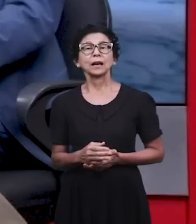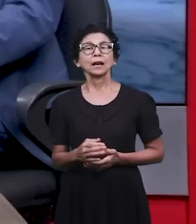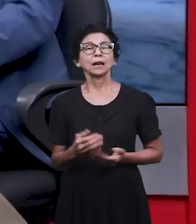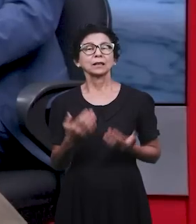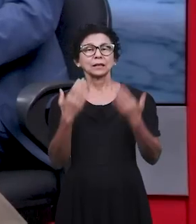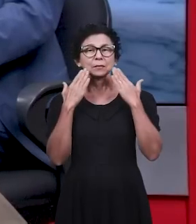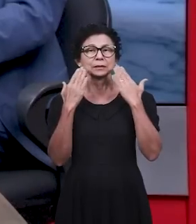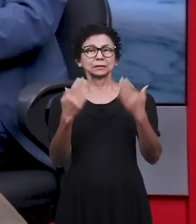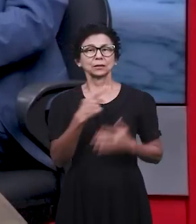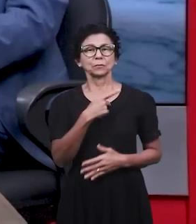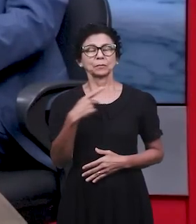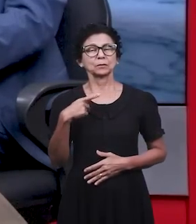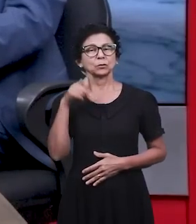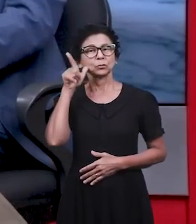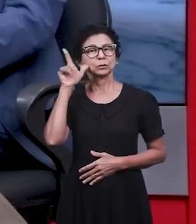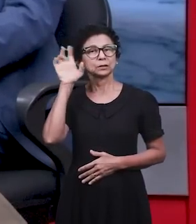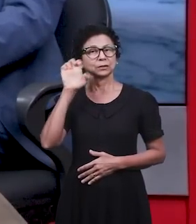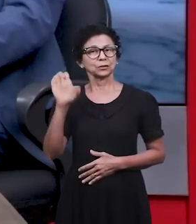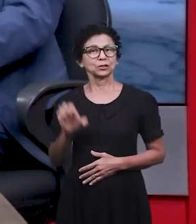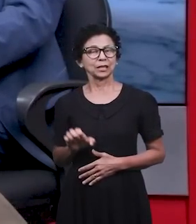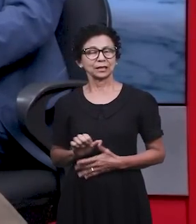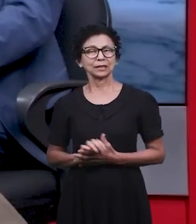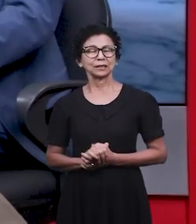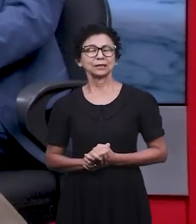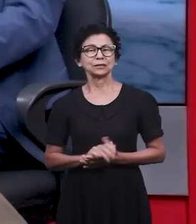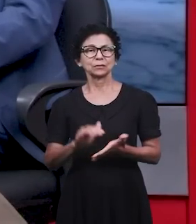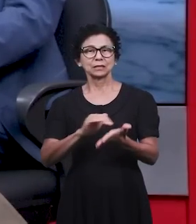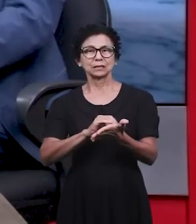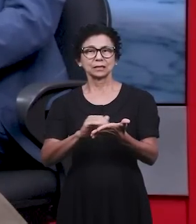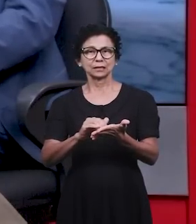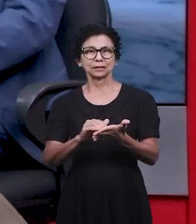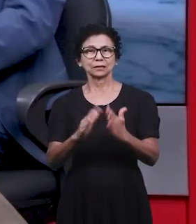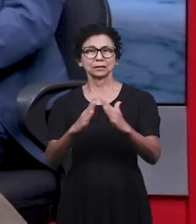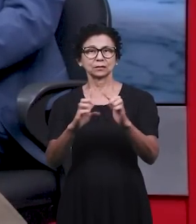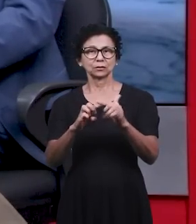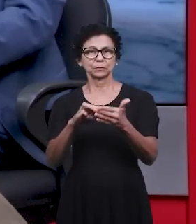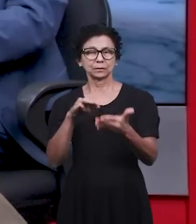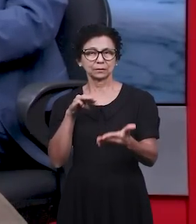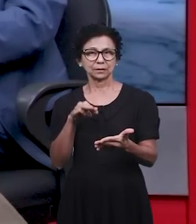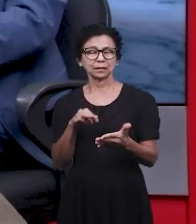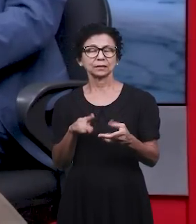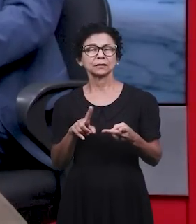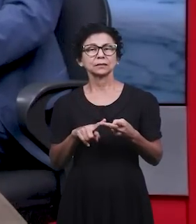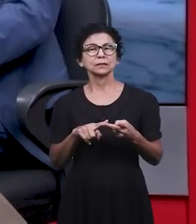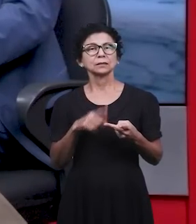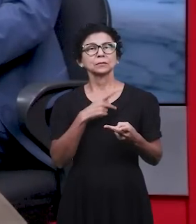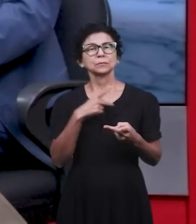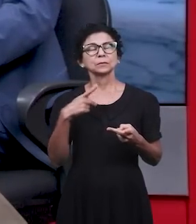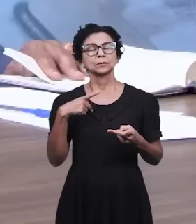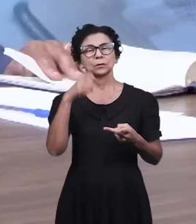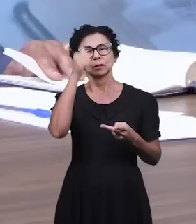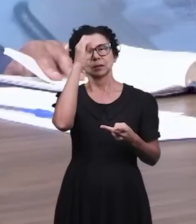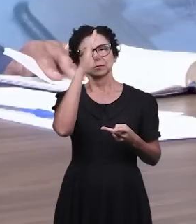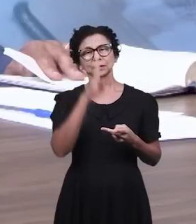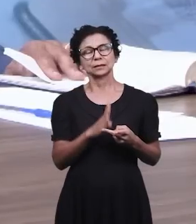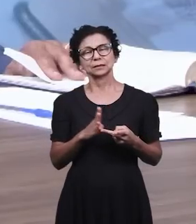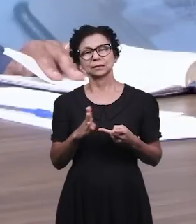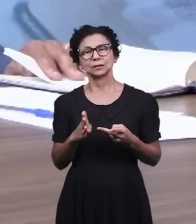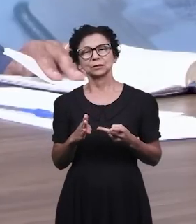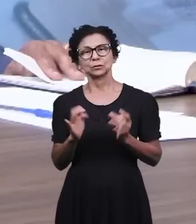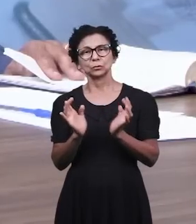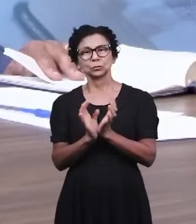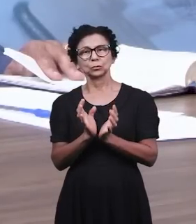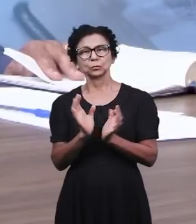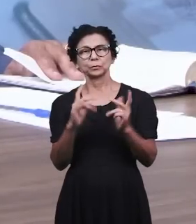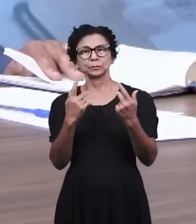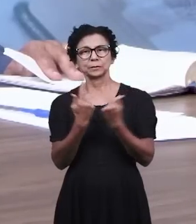Luiz Eugênio, Paz, Senhor a todos. Secretário Executivo da Igreja Cristã Maranata, pastor Alexandre Brasil, conselheiro. E a primeira pergunta vai para